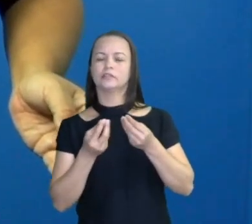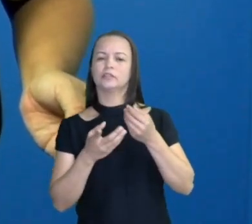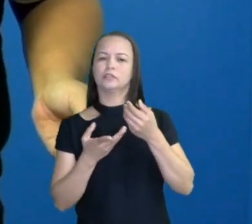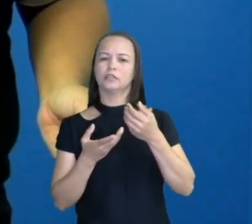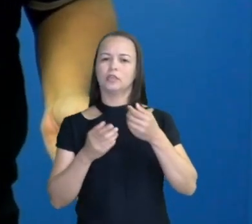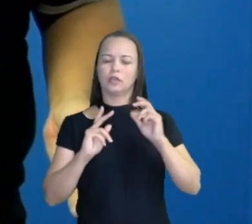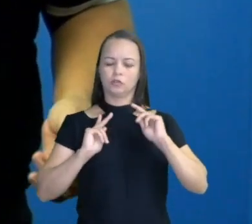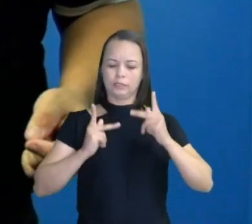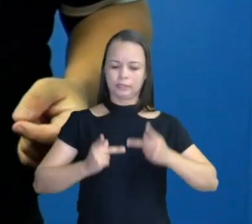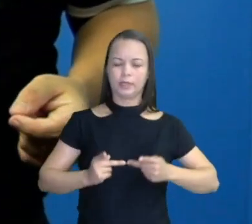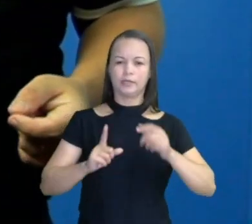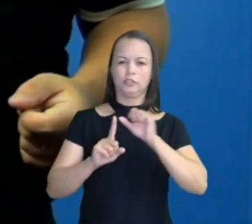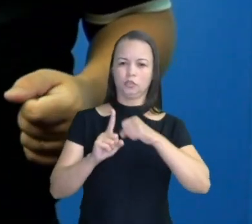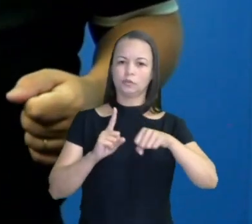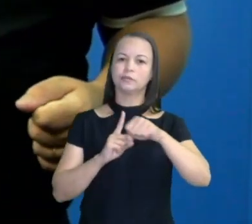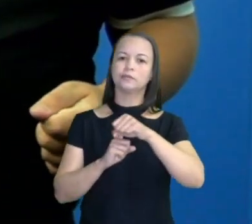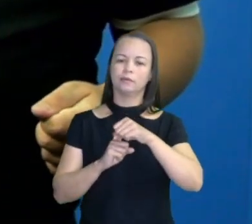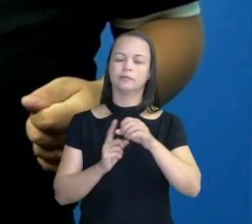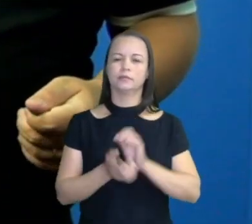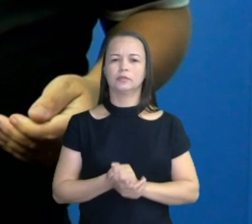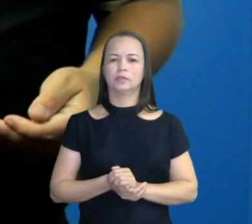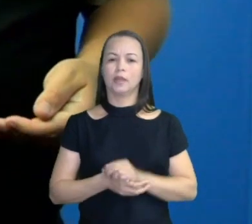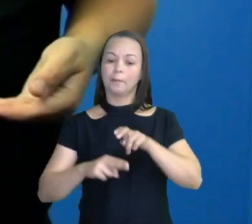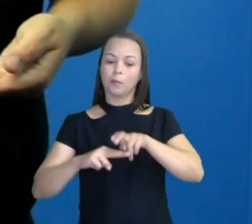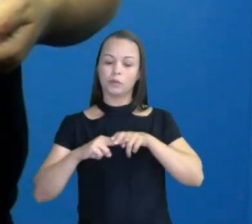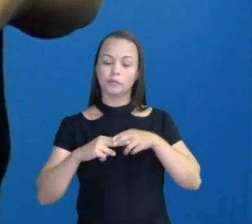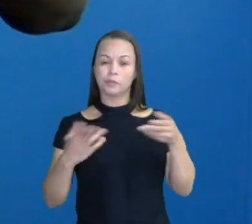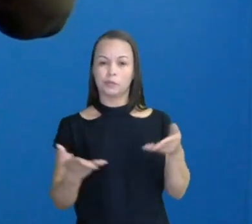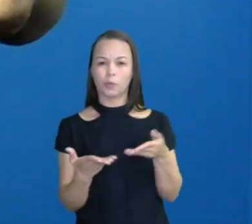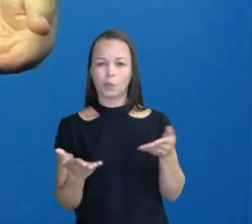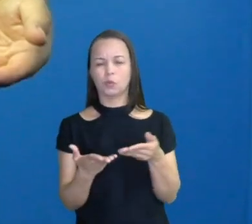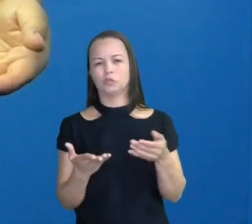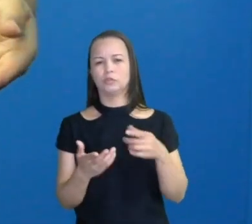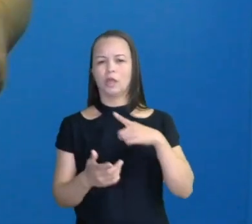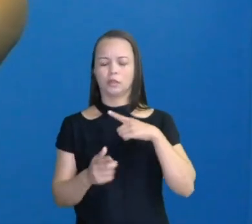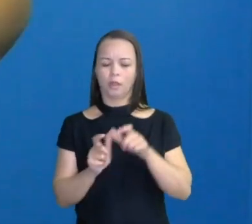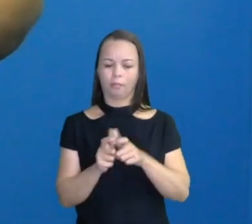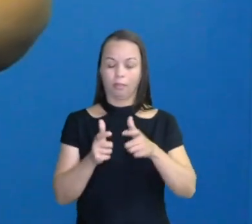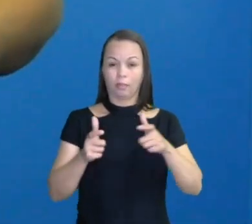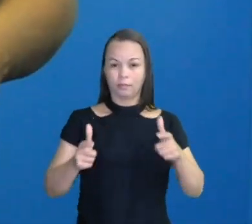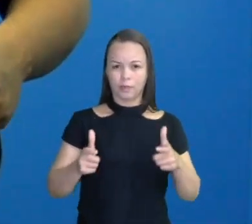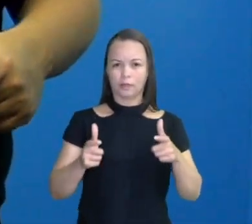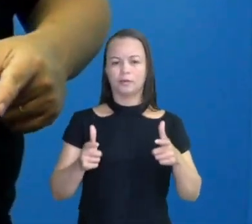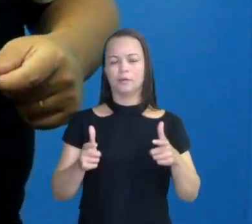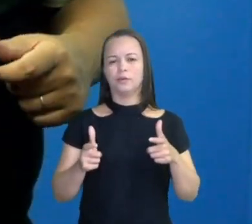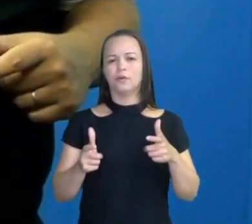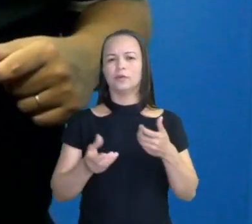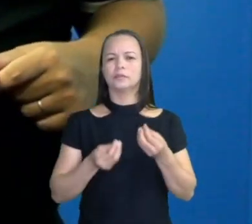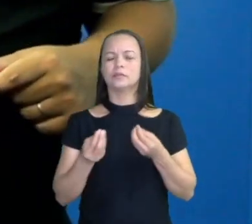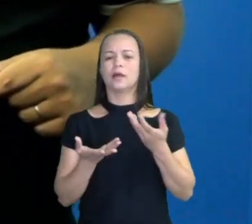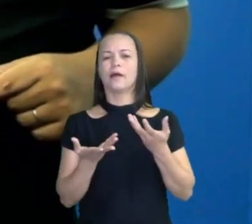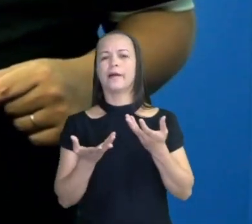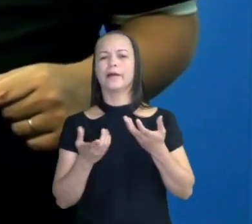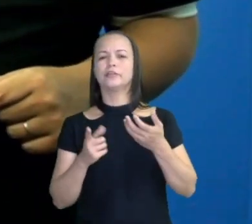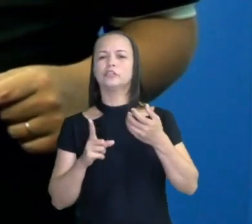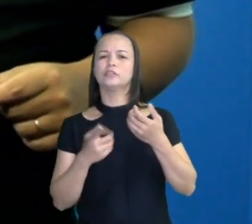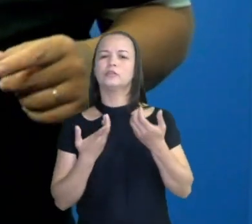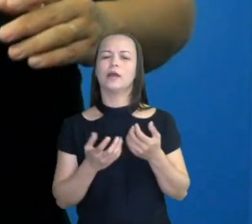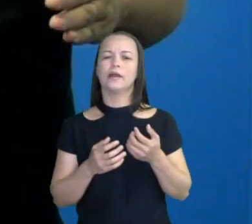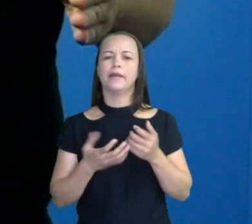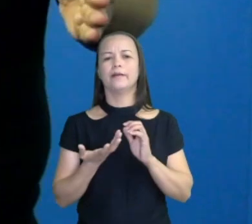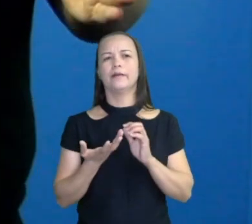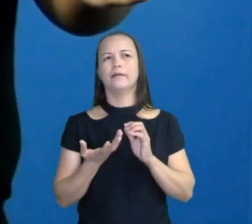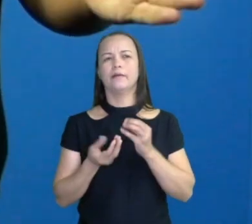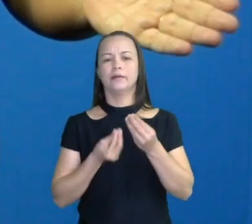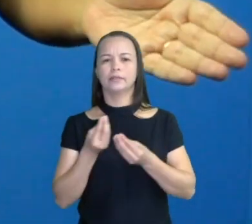sociais, certo? É por isso que hoje a gente tem um advento maior das redes sociais.